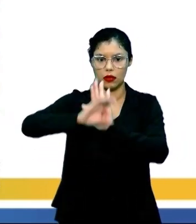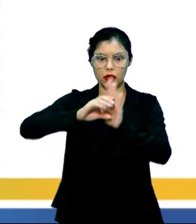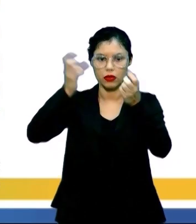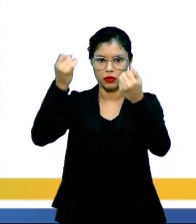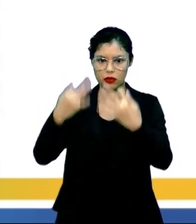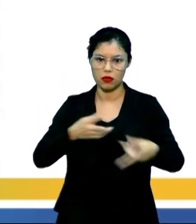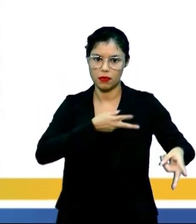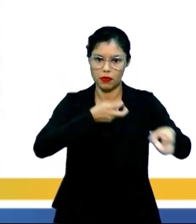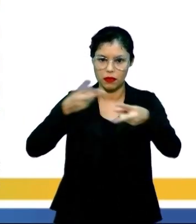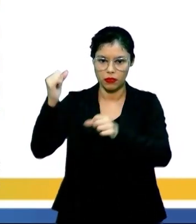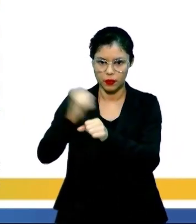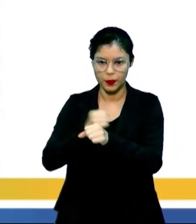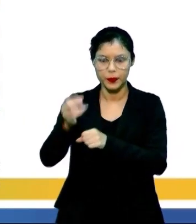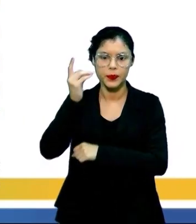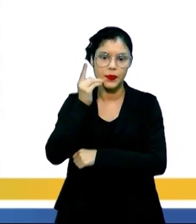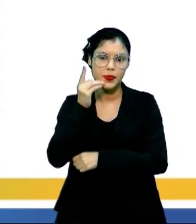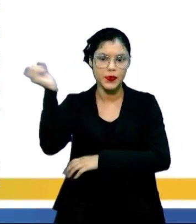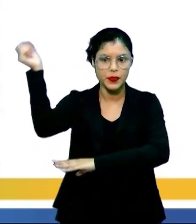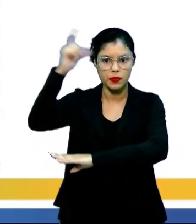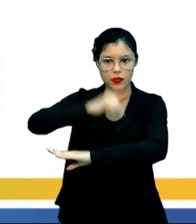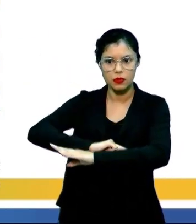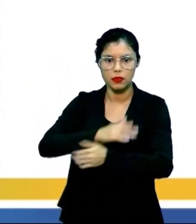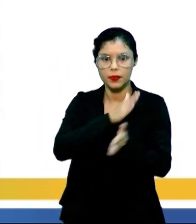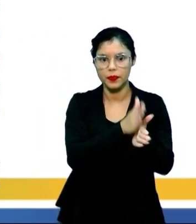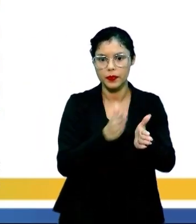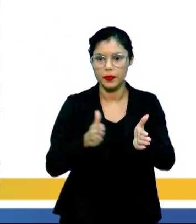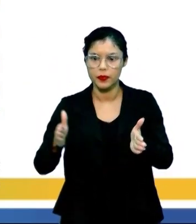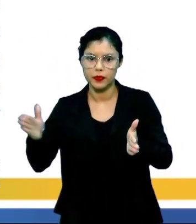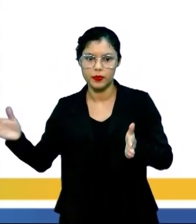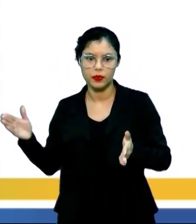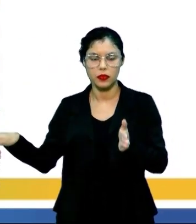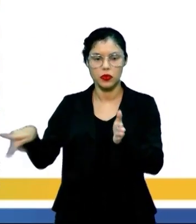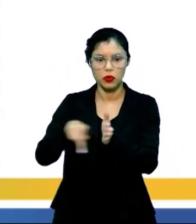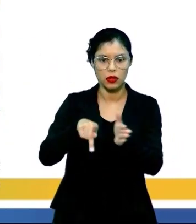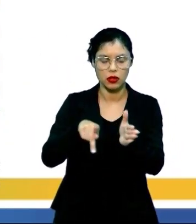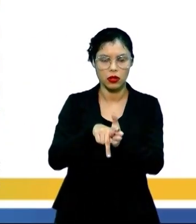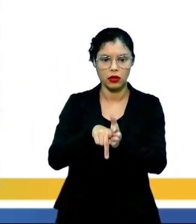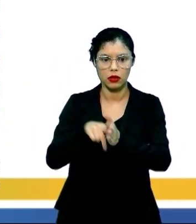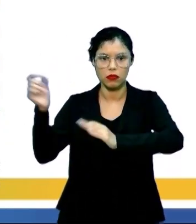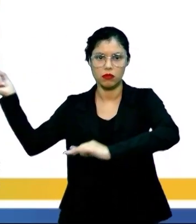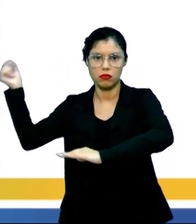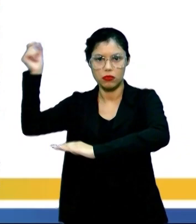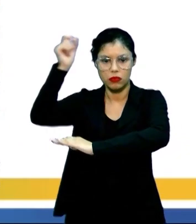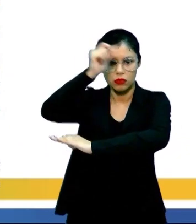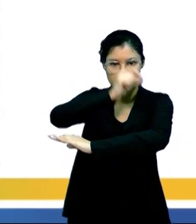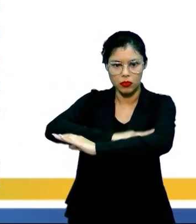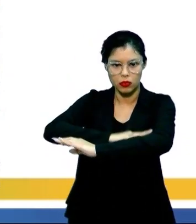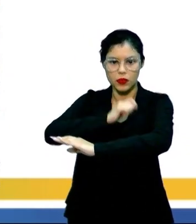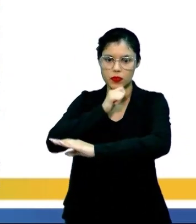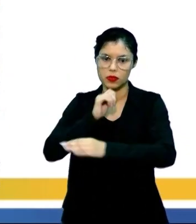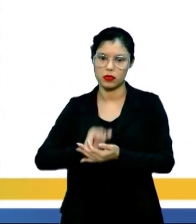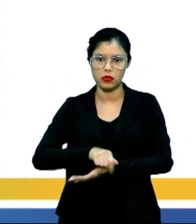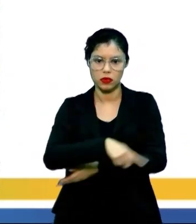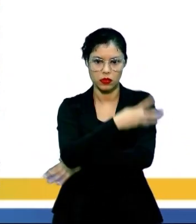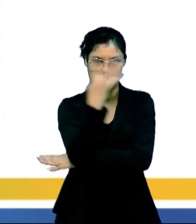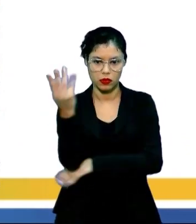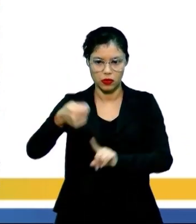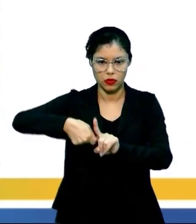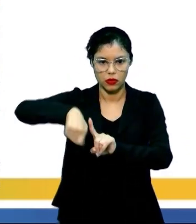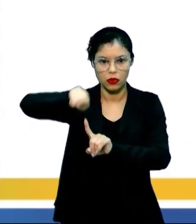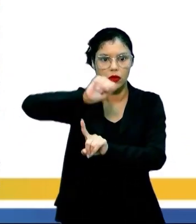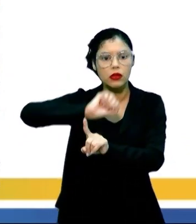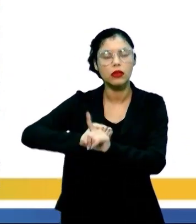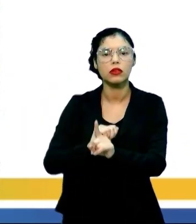poderiam observar todos os anos do dia em que o Sol passava exatamente na vertical e saber quanto seu calendário estava